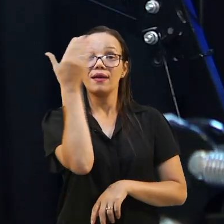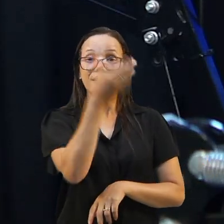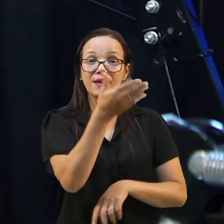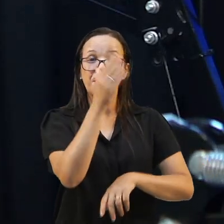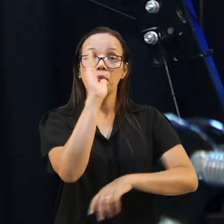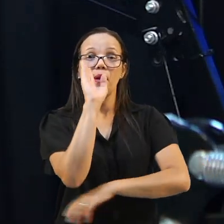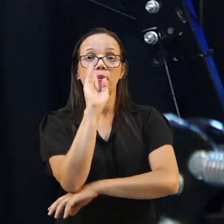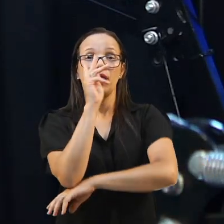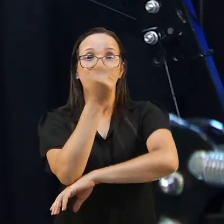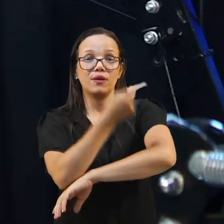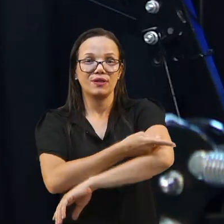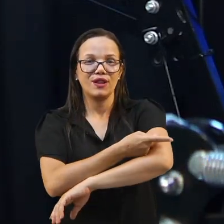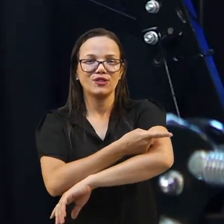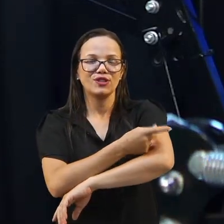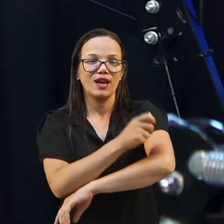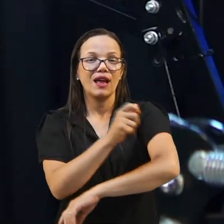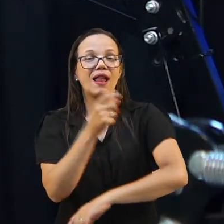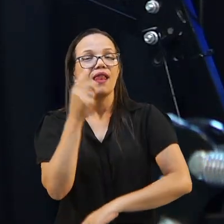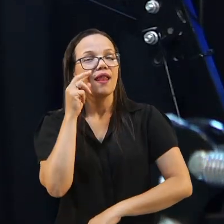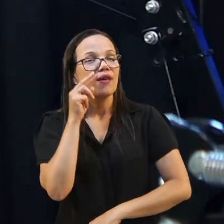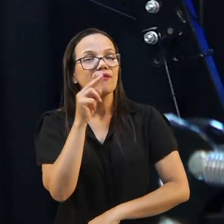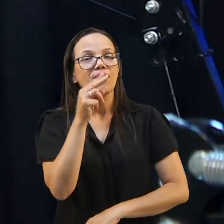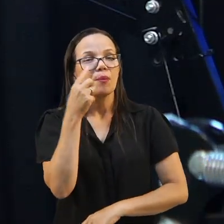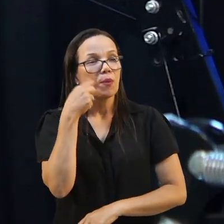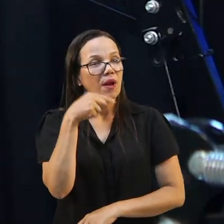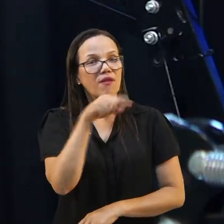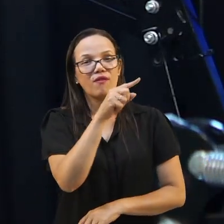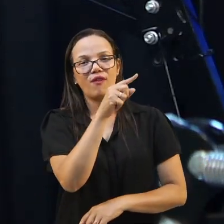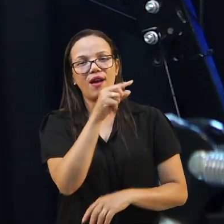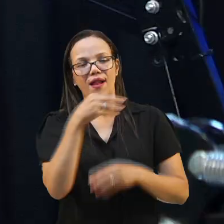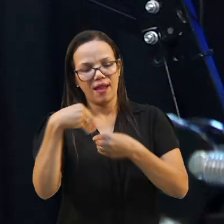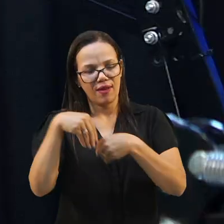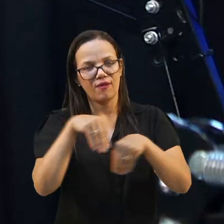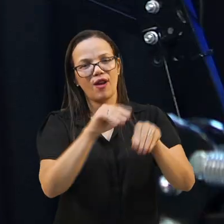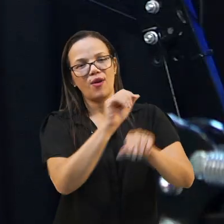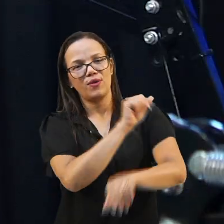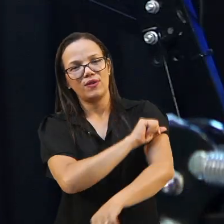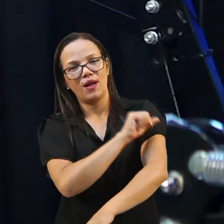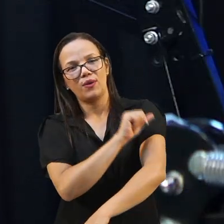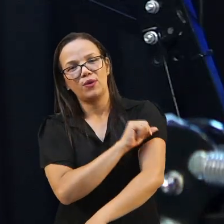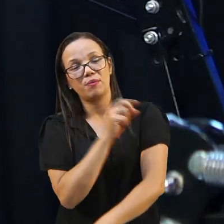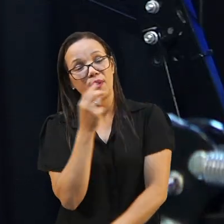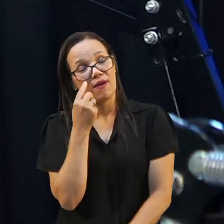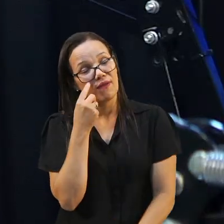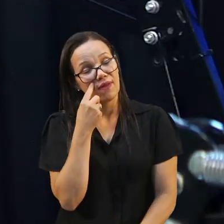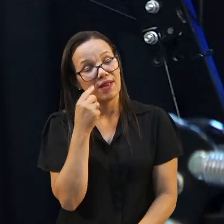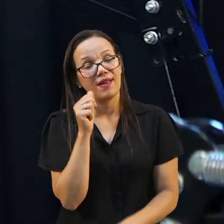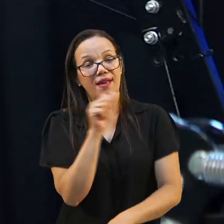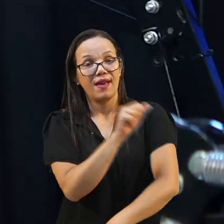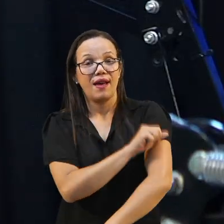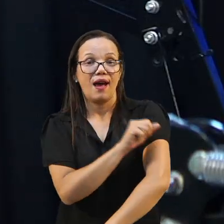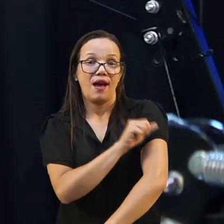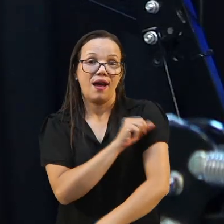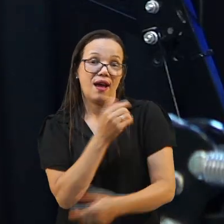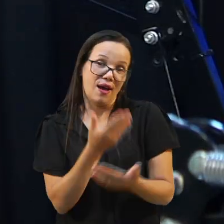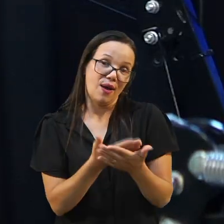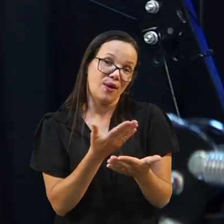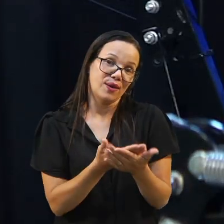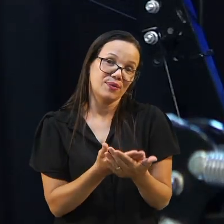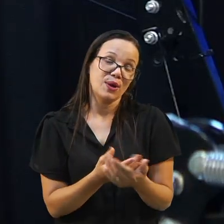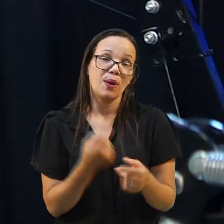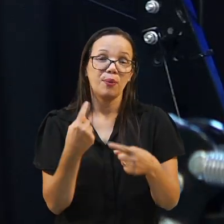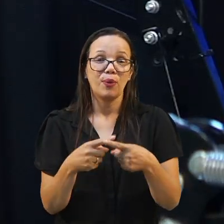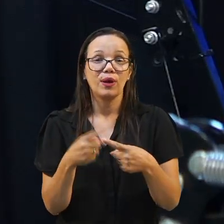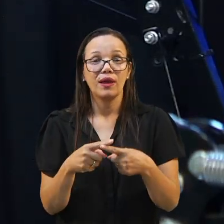Horizonte levar os alunos para assistir aula. Por quê? Porque o pessoal tinha consciência que não havia